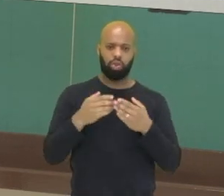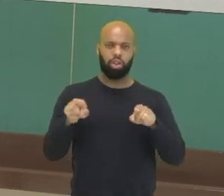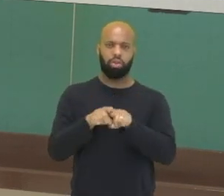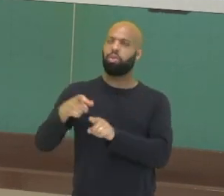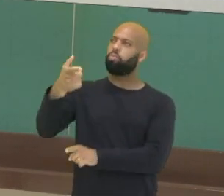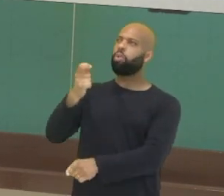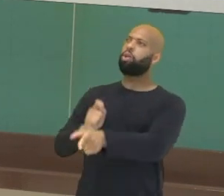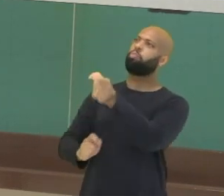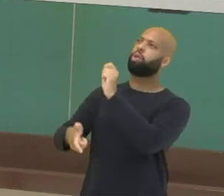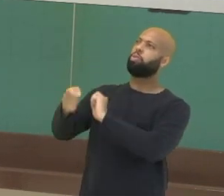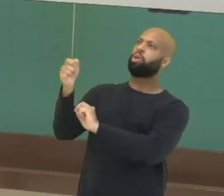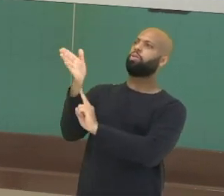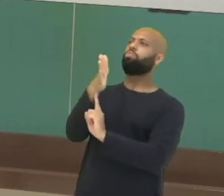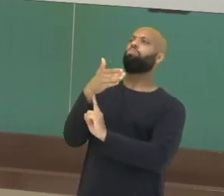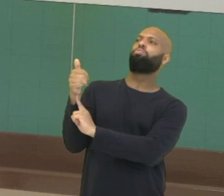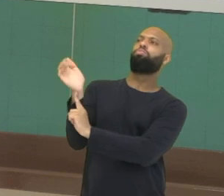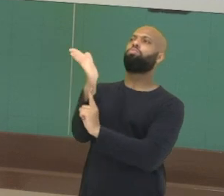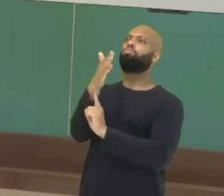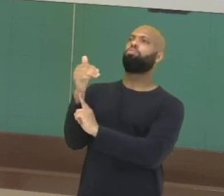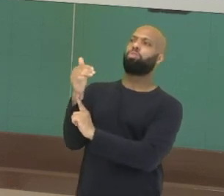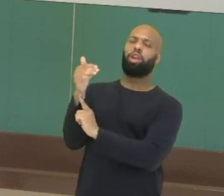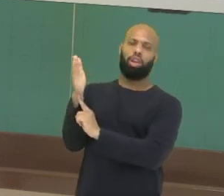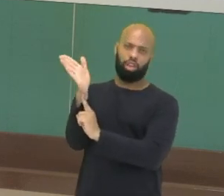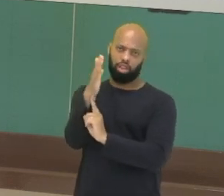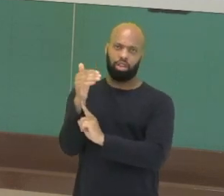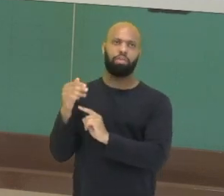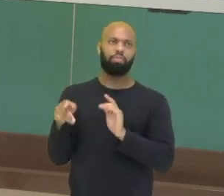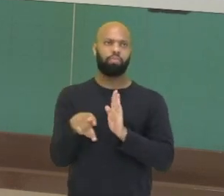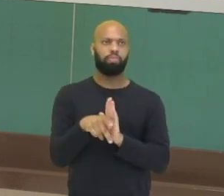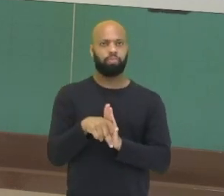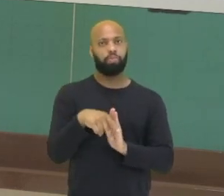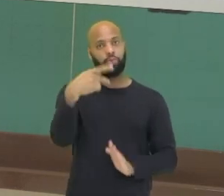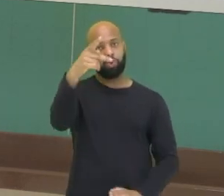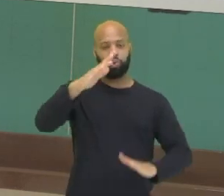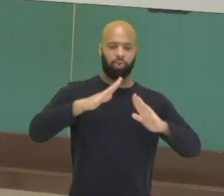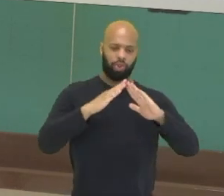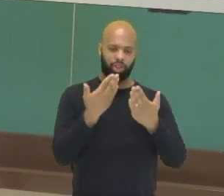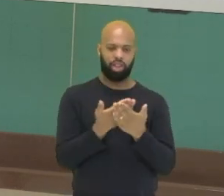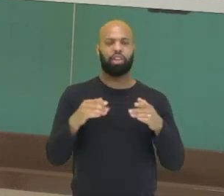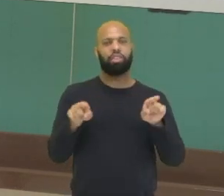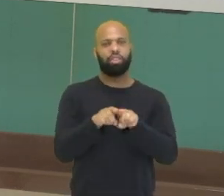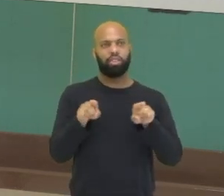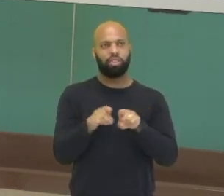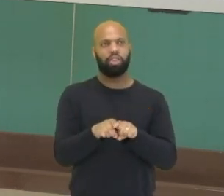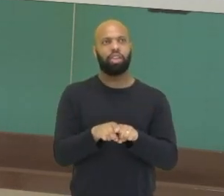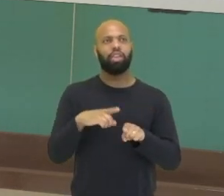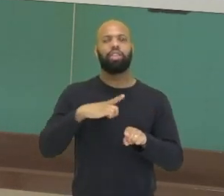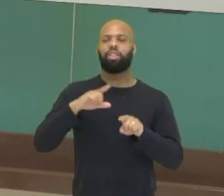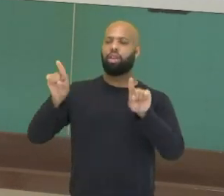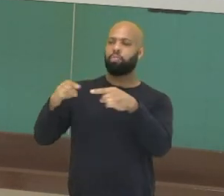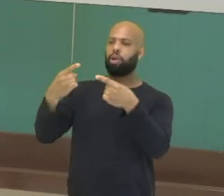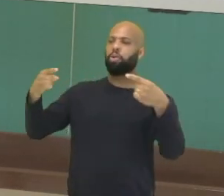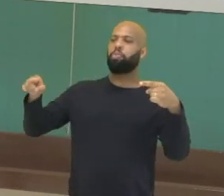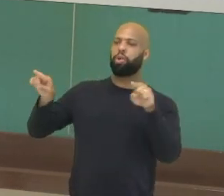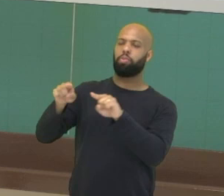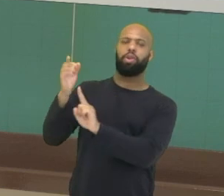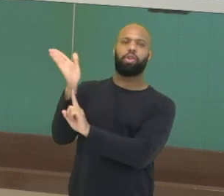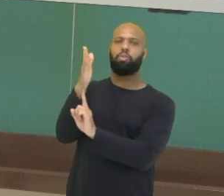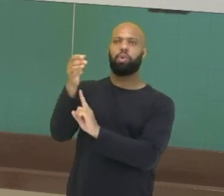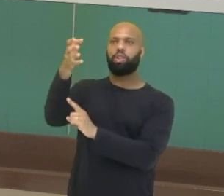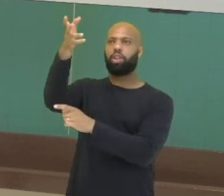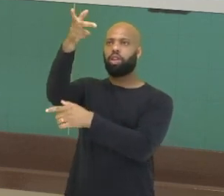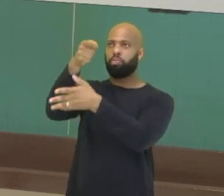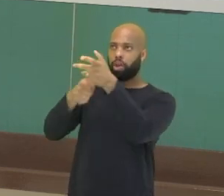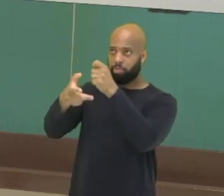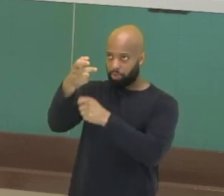essa cerimônia de hasteamento e arreamento da bandeira no teu colégio, tocando o hino à bandeira quando a gente retira